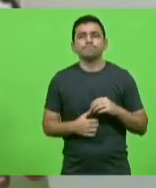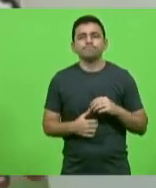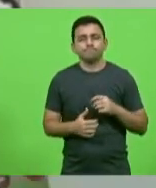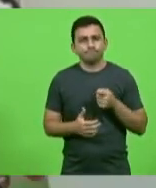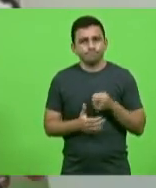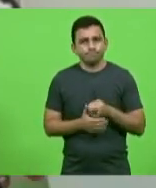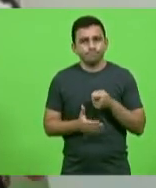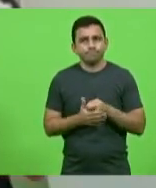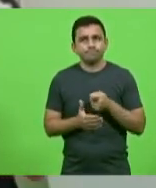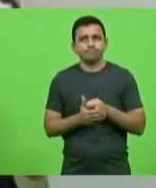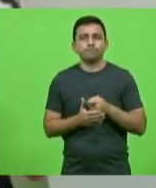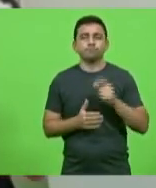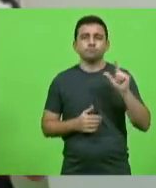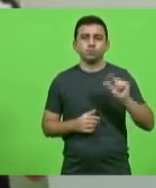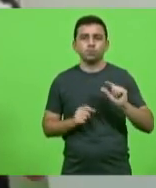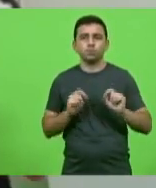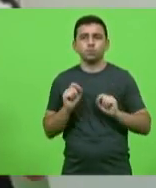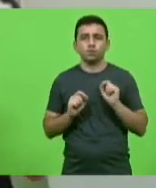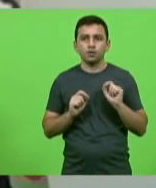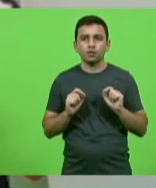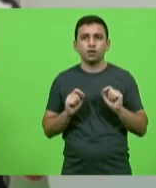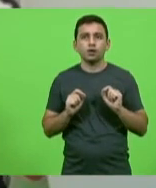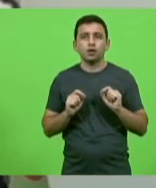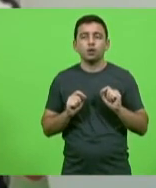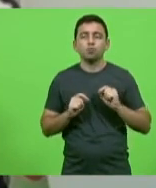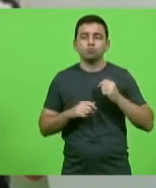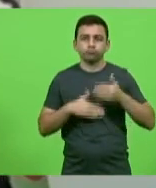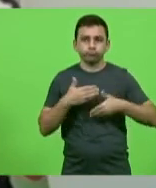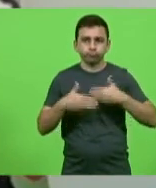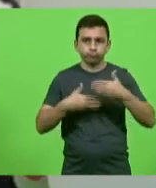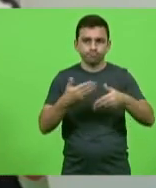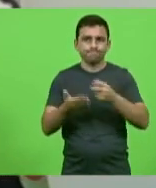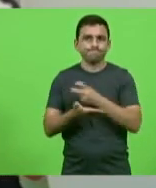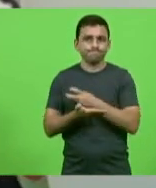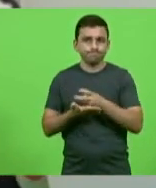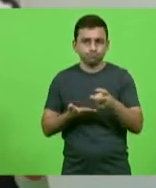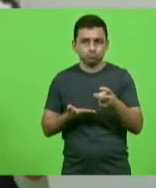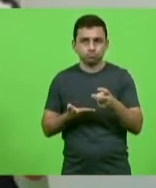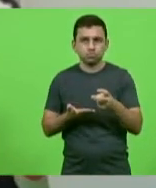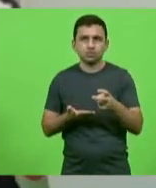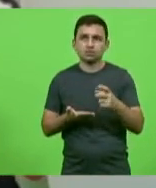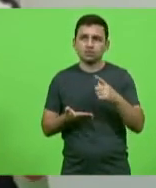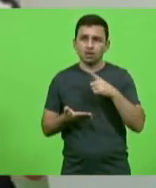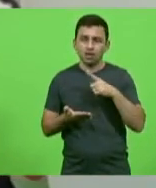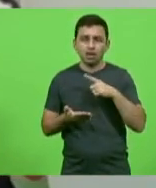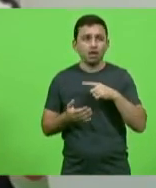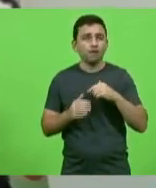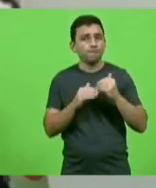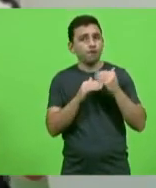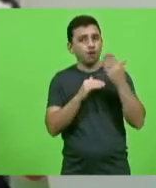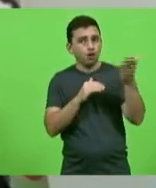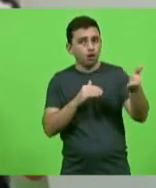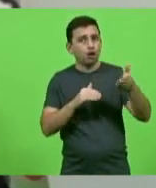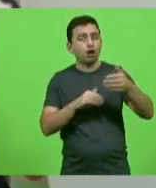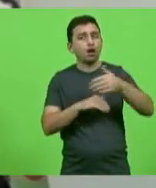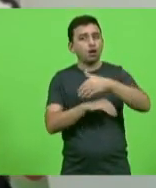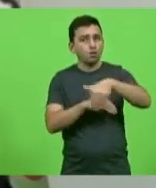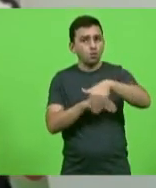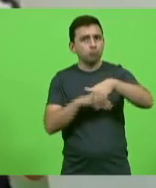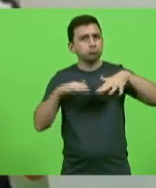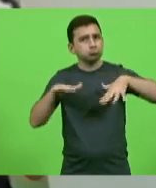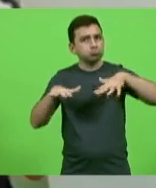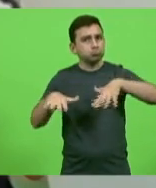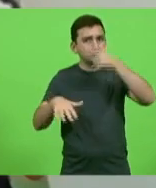domingo O que é um processo de vítima traga também os ruídos das ruas para sustentar o